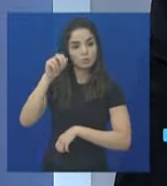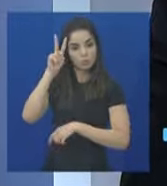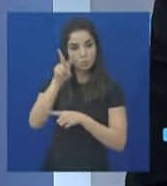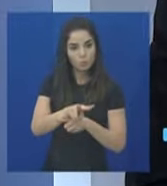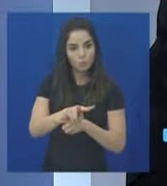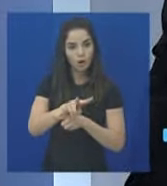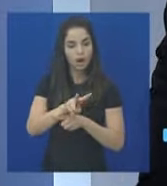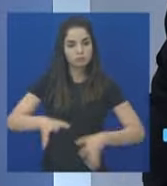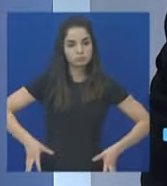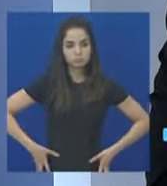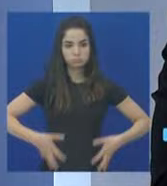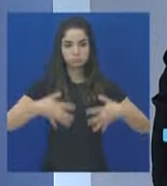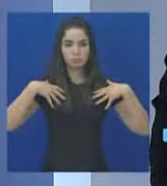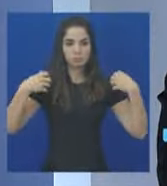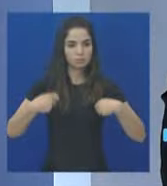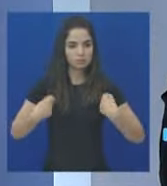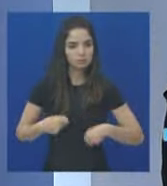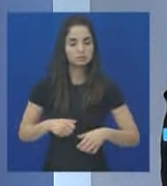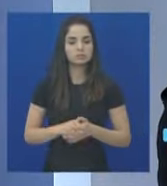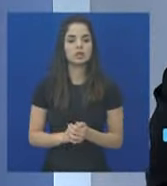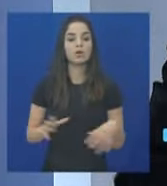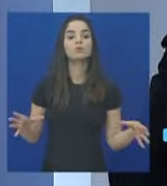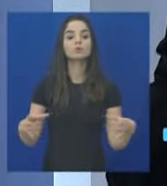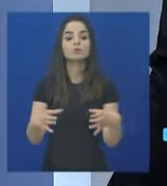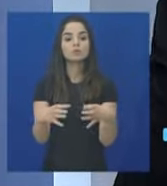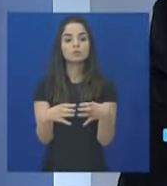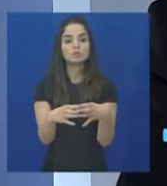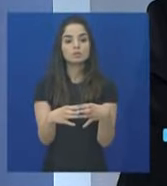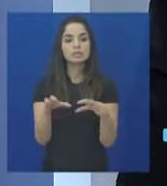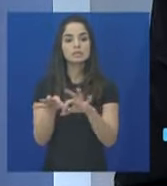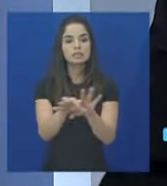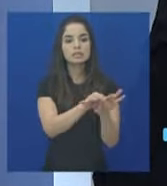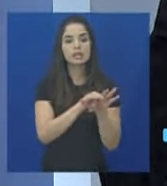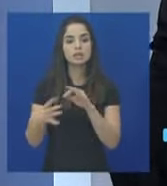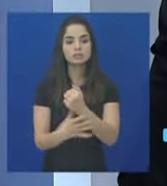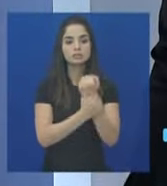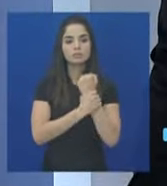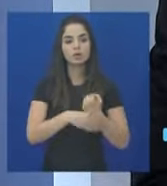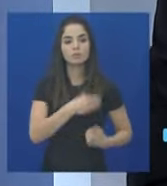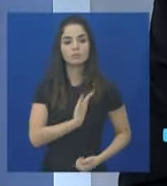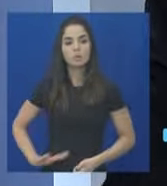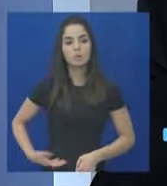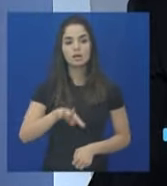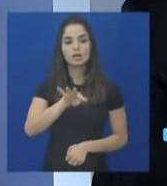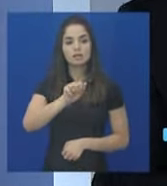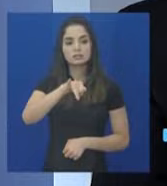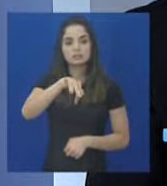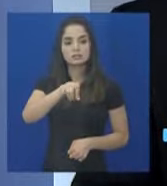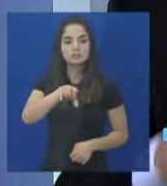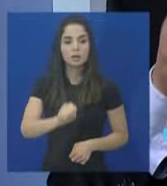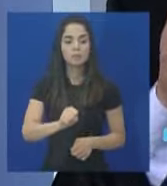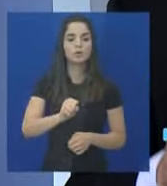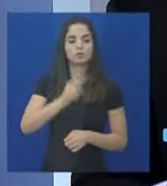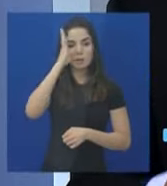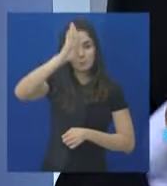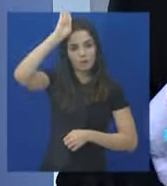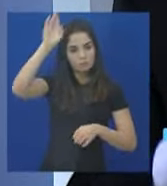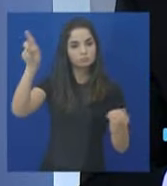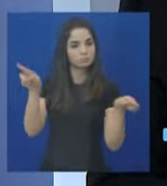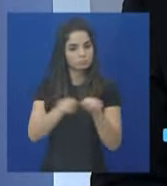vamos fazer um centro integrado de segurança pública em Tamoios, com a polícia militar, com o corpo de bombeiros e